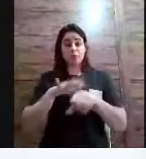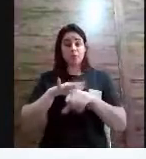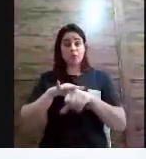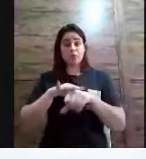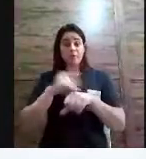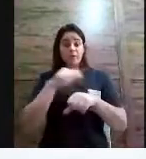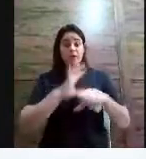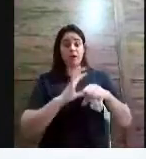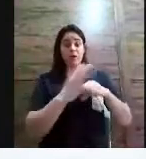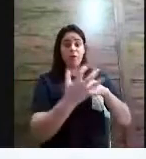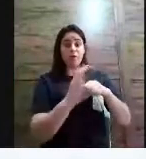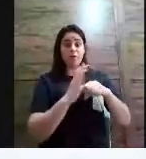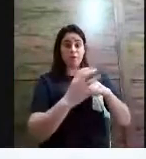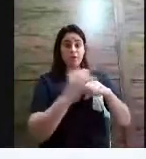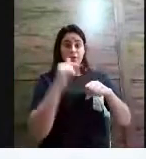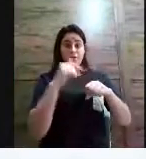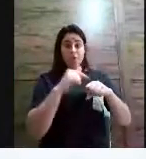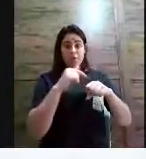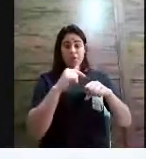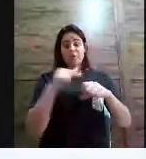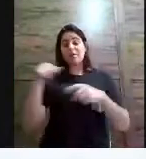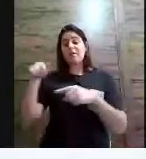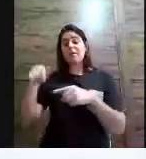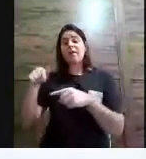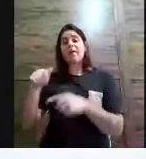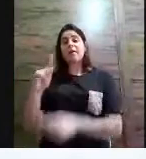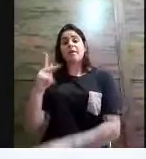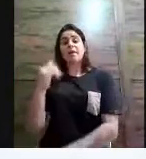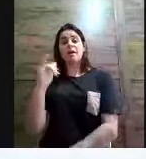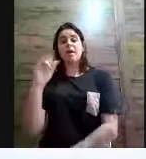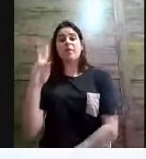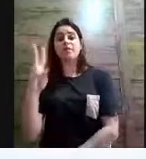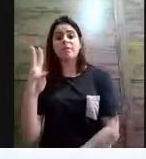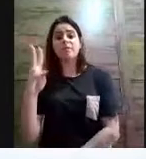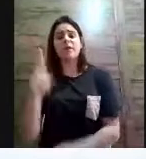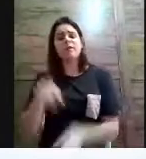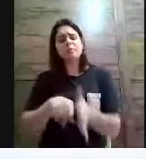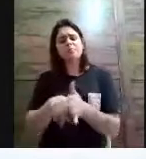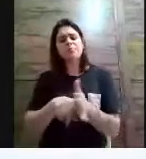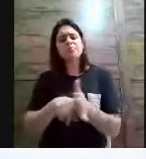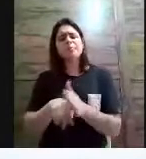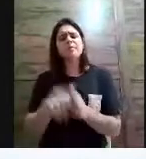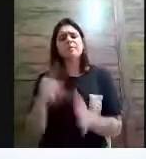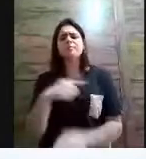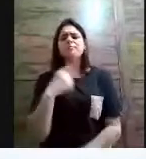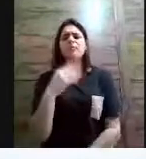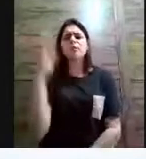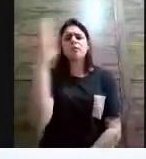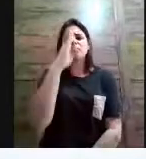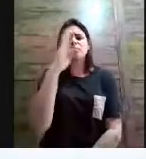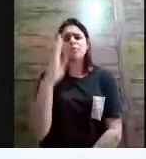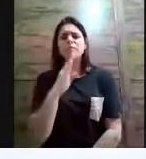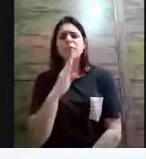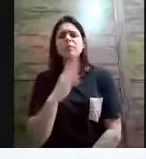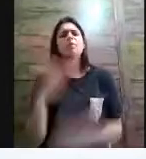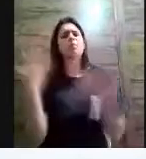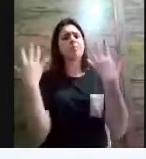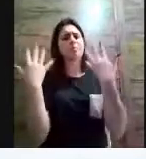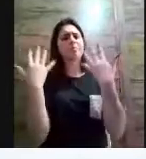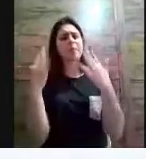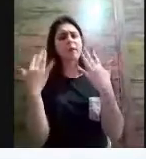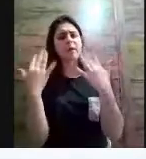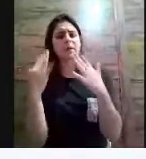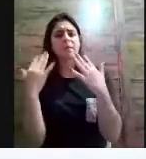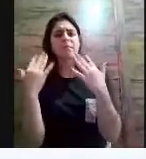Brasil. Lendo essa pesquisa, eu percebi que o Brasil foi muito elogiado, né? Porque quando ele começou a fazer